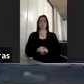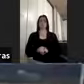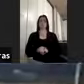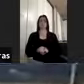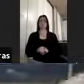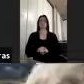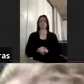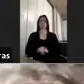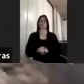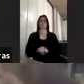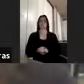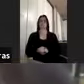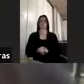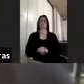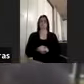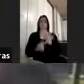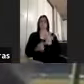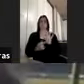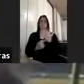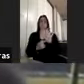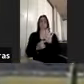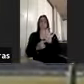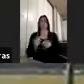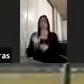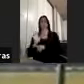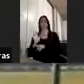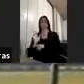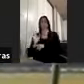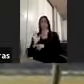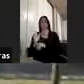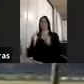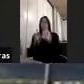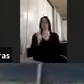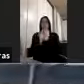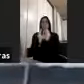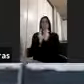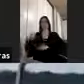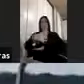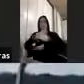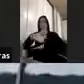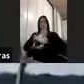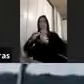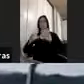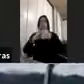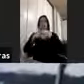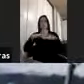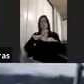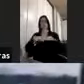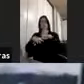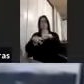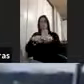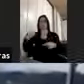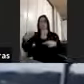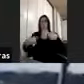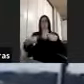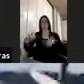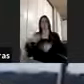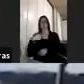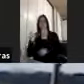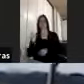nós vamos fazer greve até o fim. Na greve da Volkswagen, nós já criamos um fundo de greve.